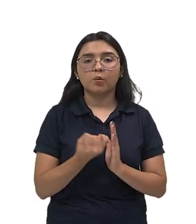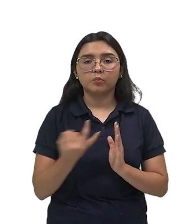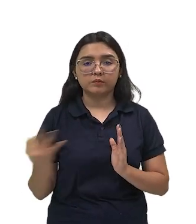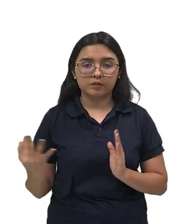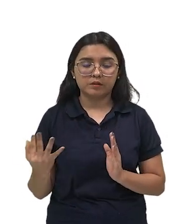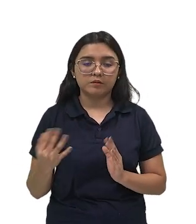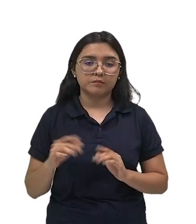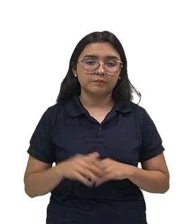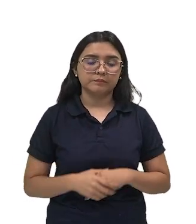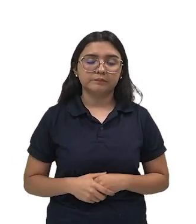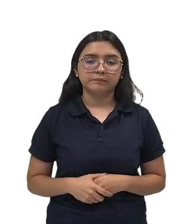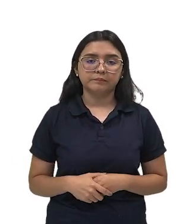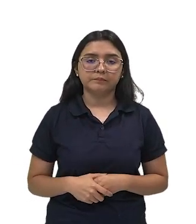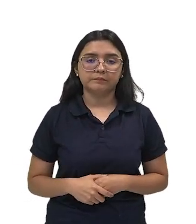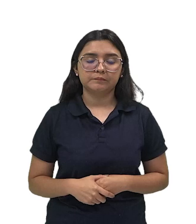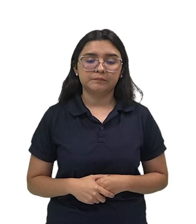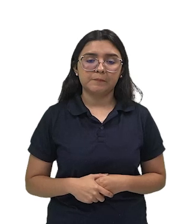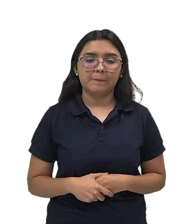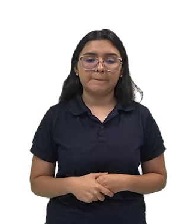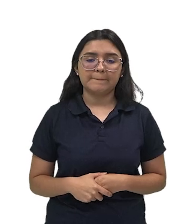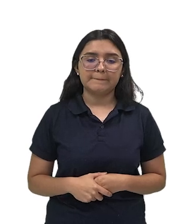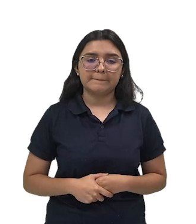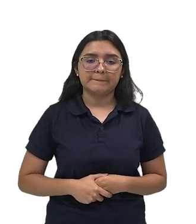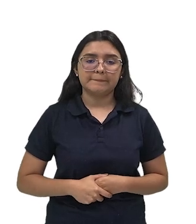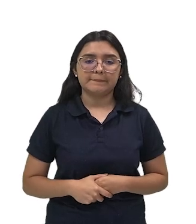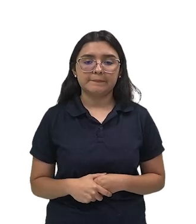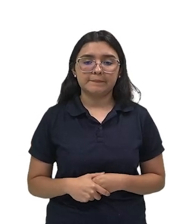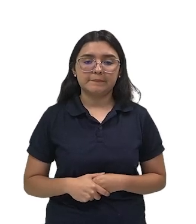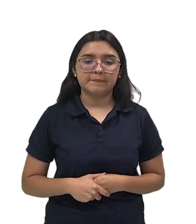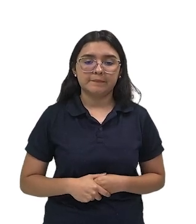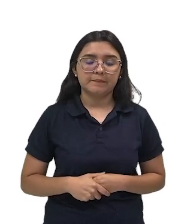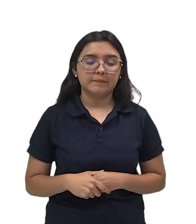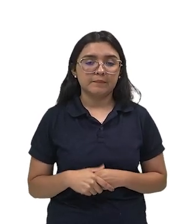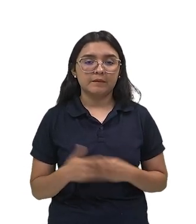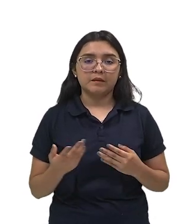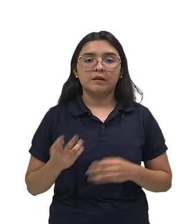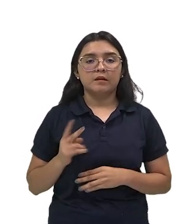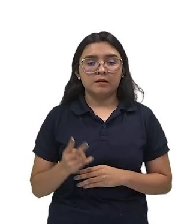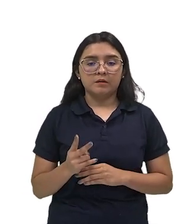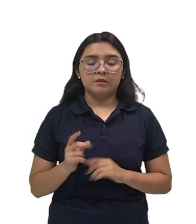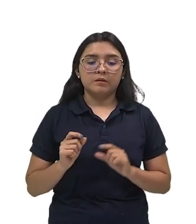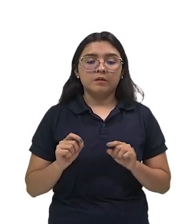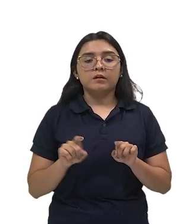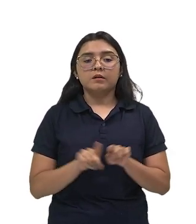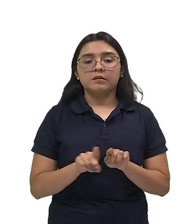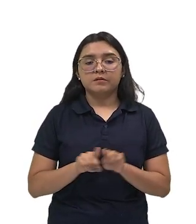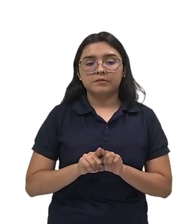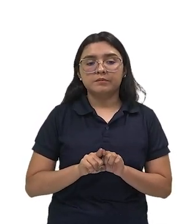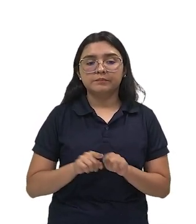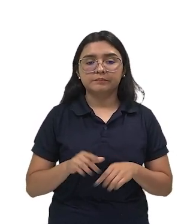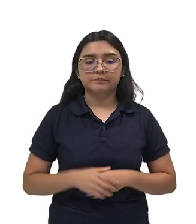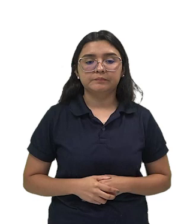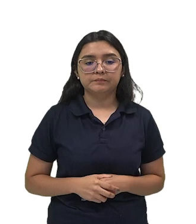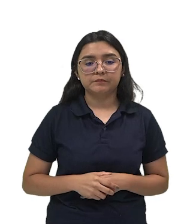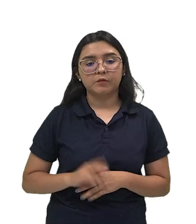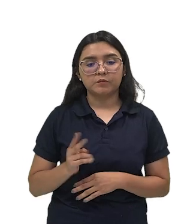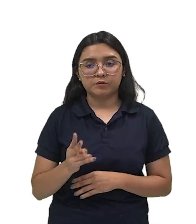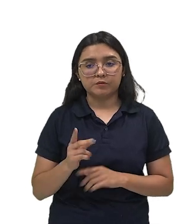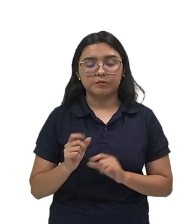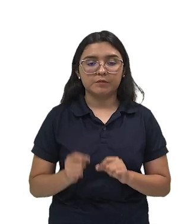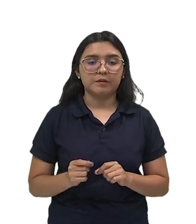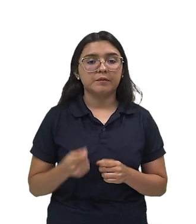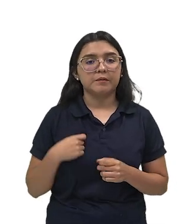a questão da variável contínua, ela é infinita, e a discreta, ela é uma